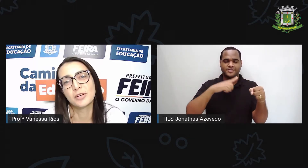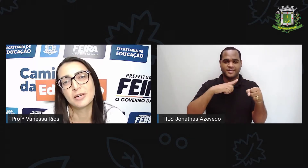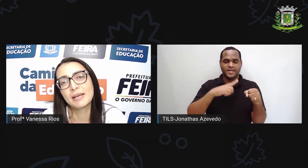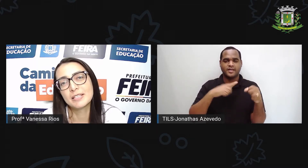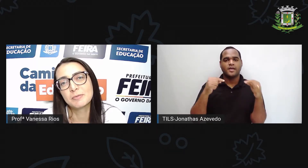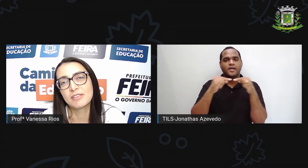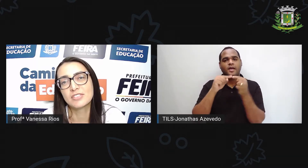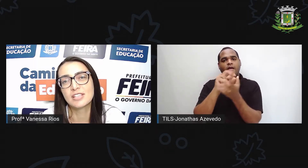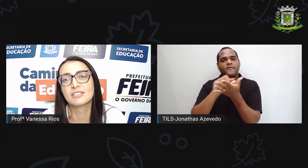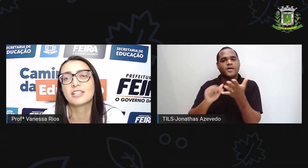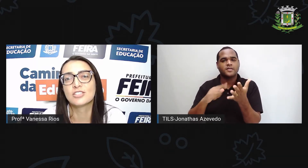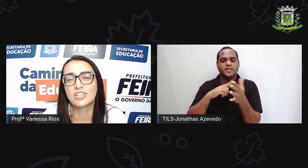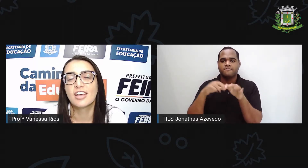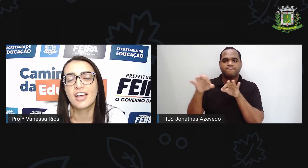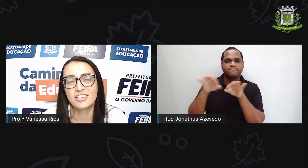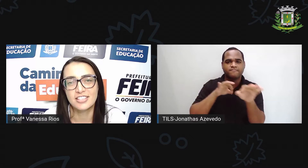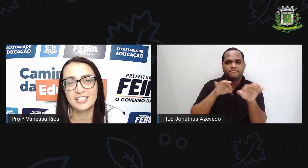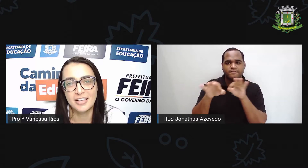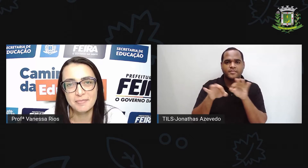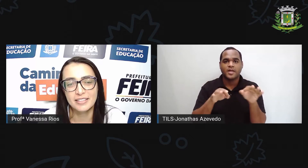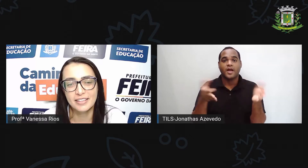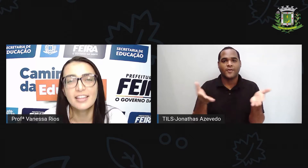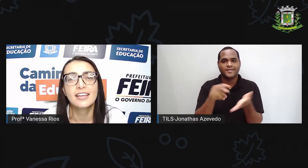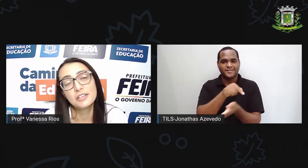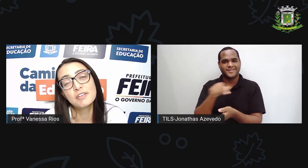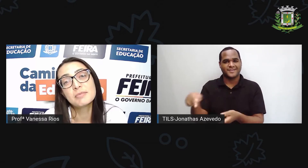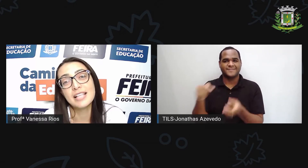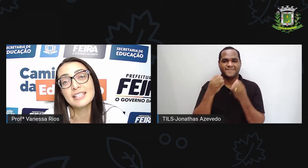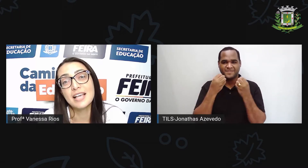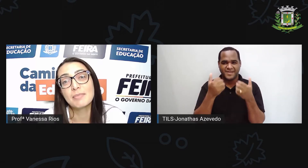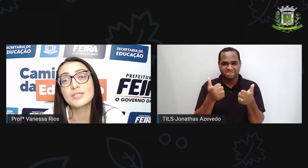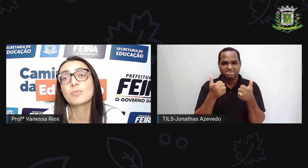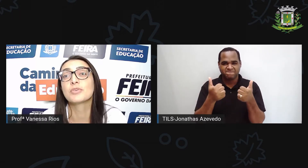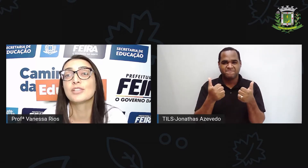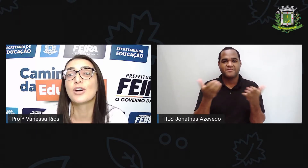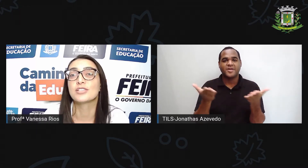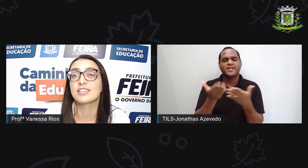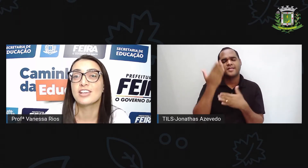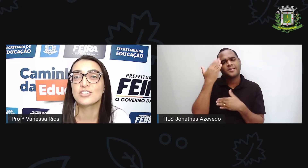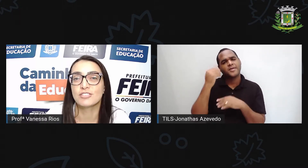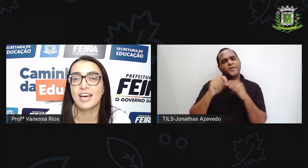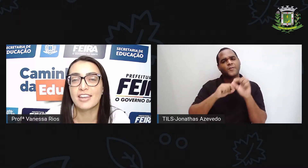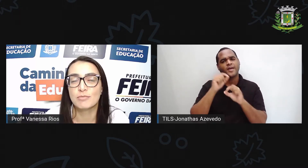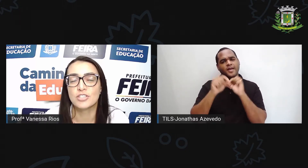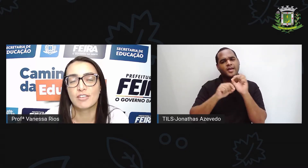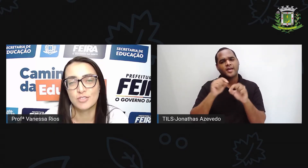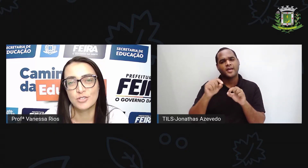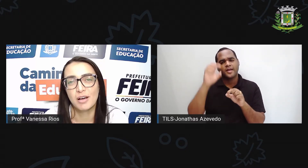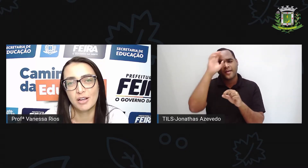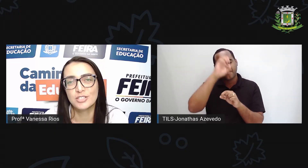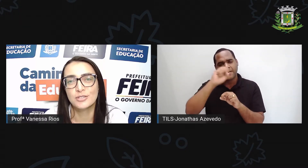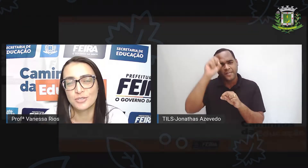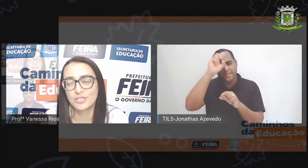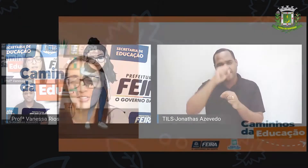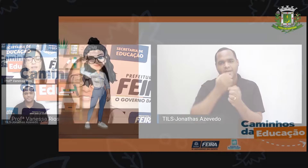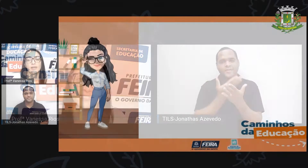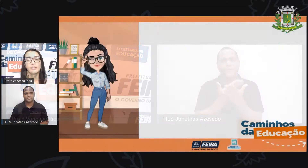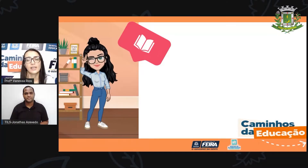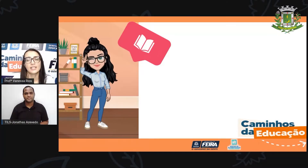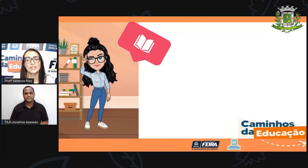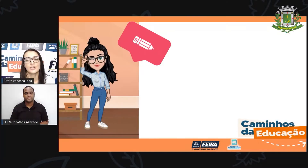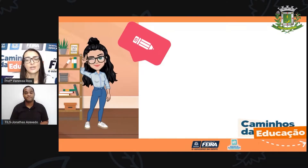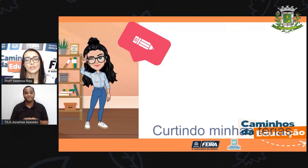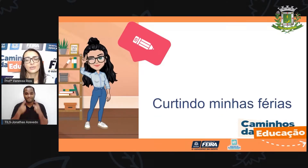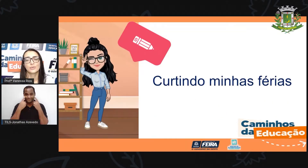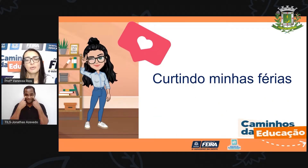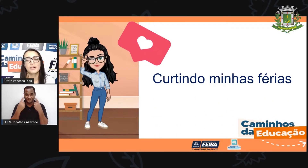sendo programadas para você durante esta semana. Então, vamos lá saber sobre o que nós estudaremos na videoaula de hoje.